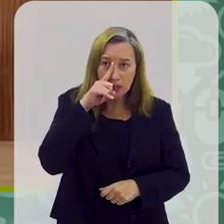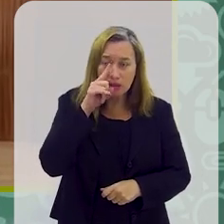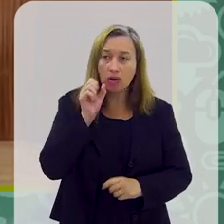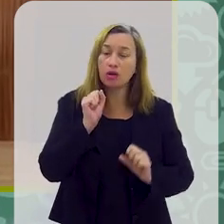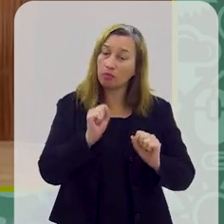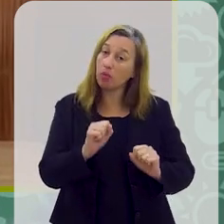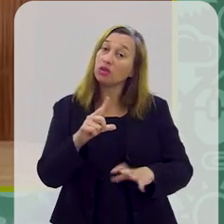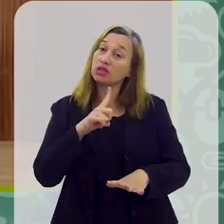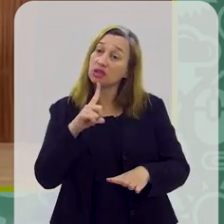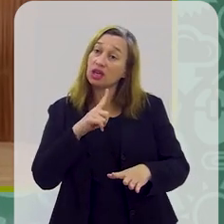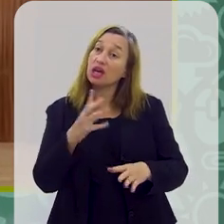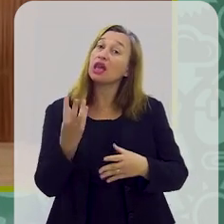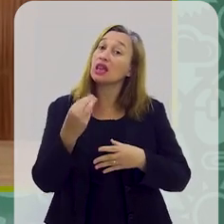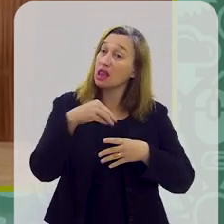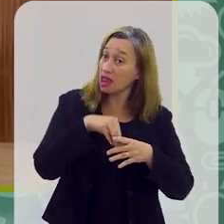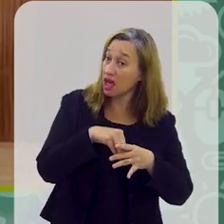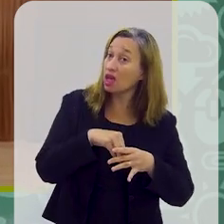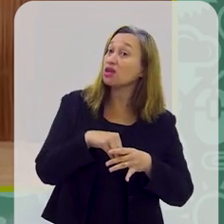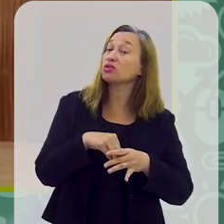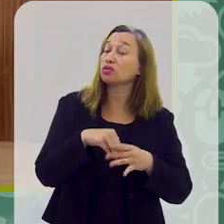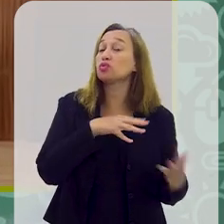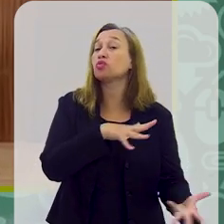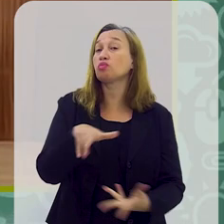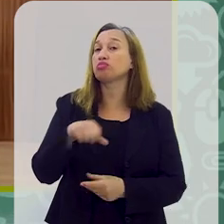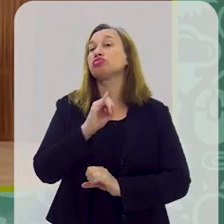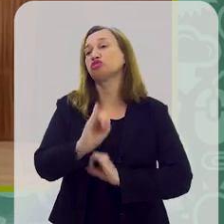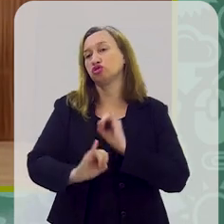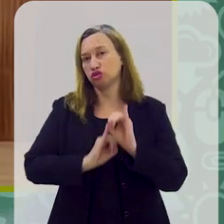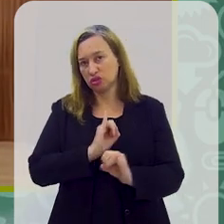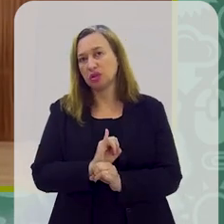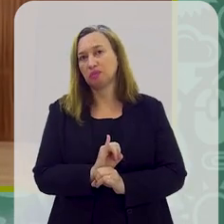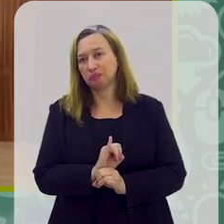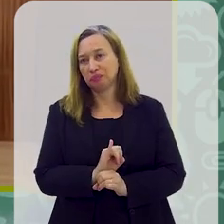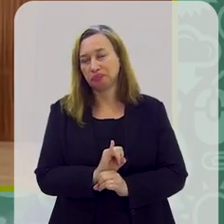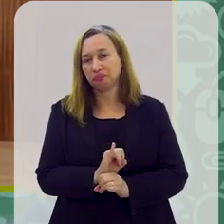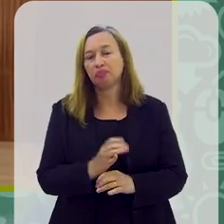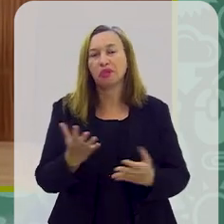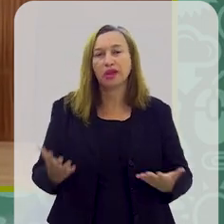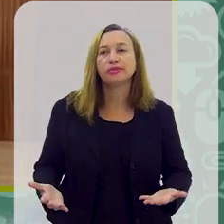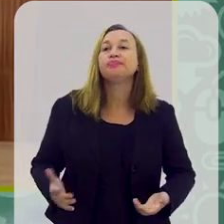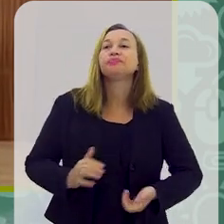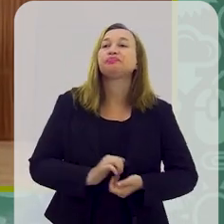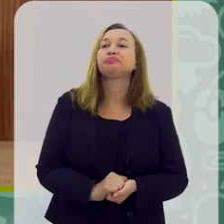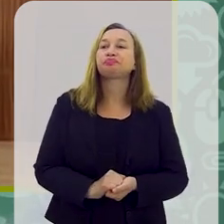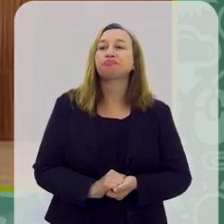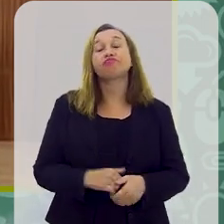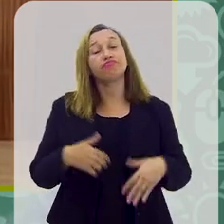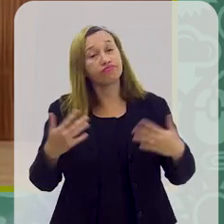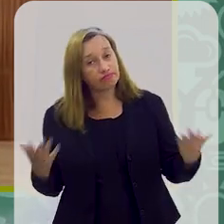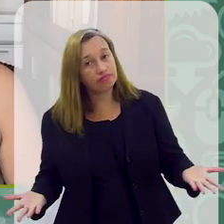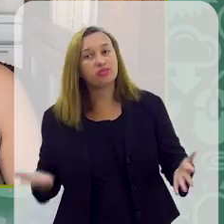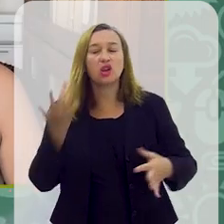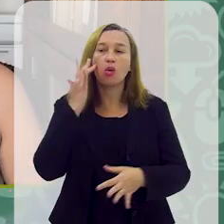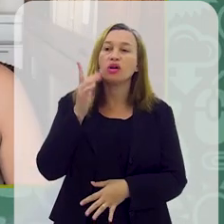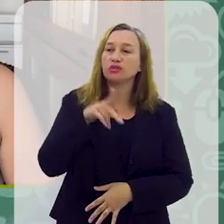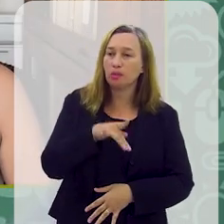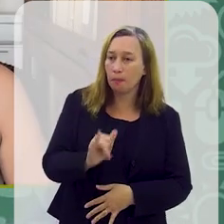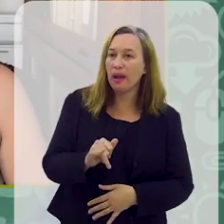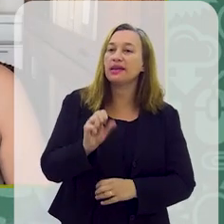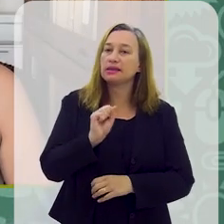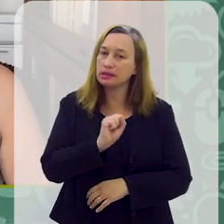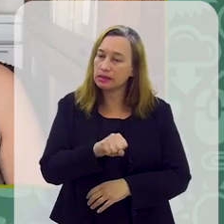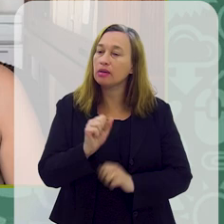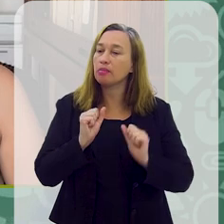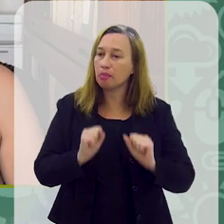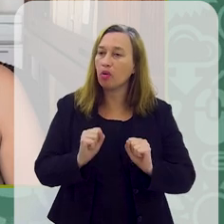que ela pode enfrentar lá dentro desse vasto mundo da internet. Então, eu acho